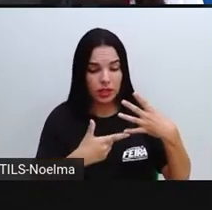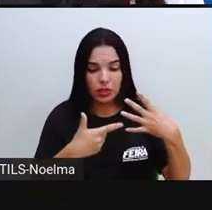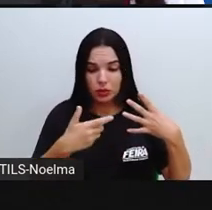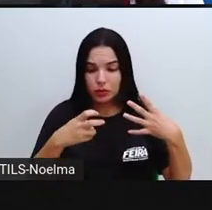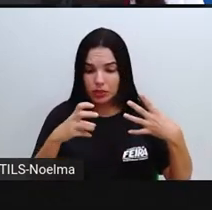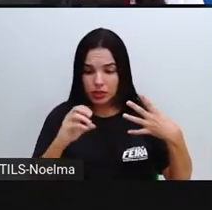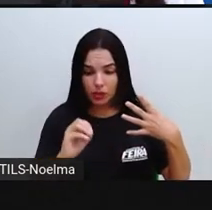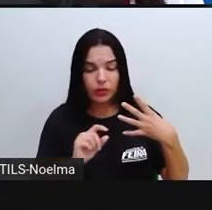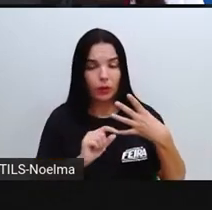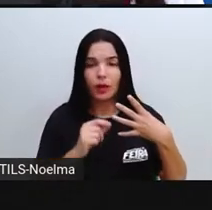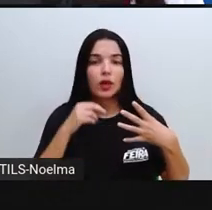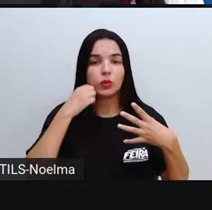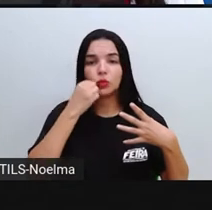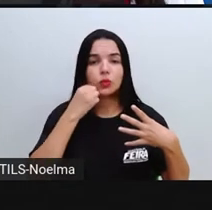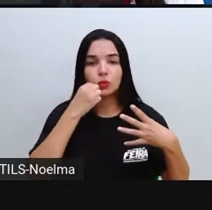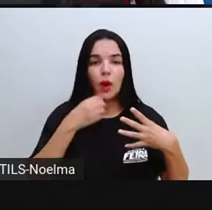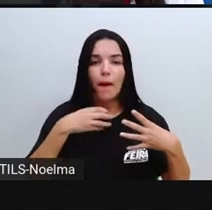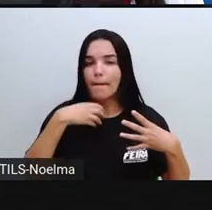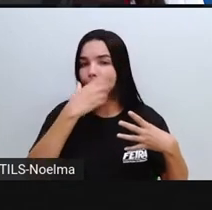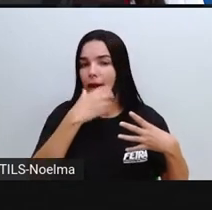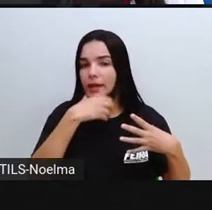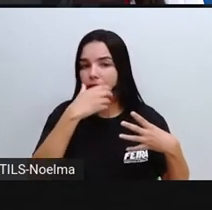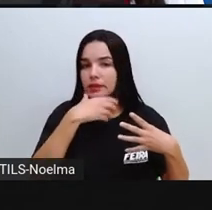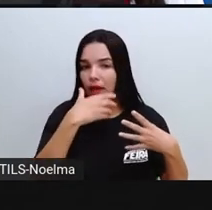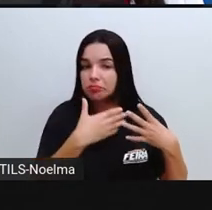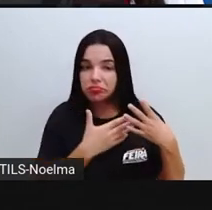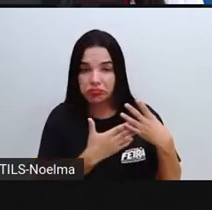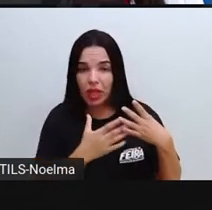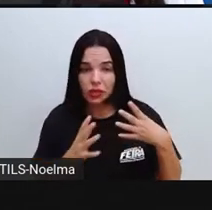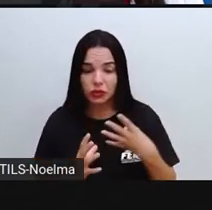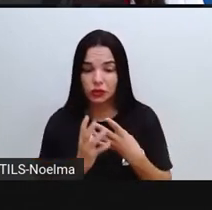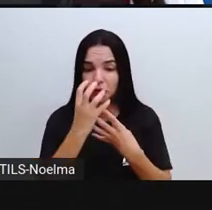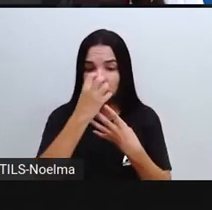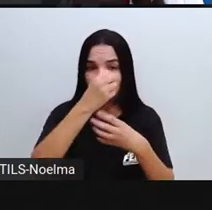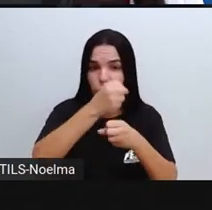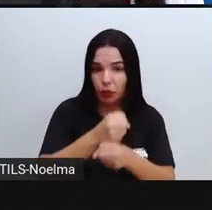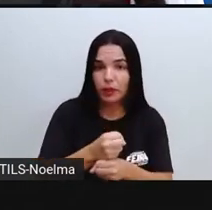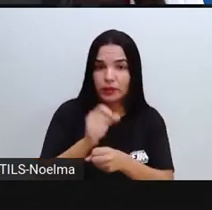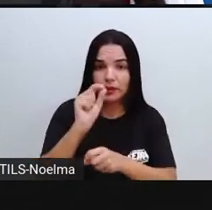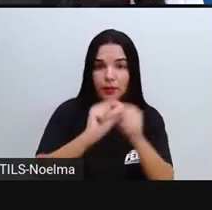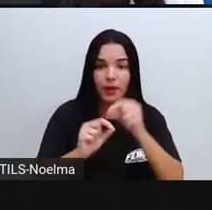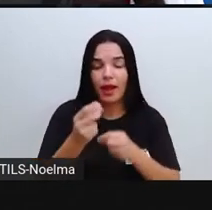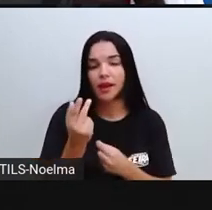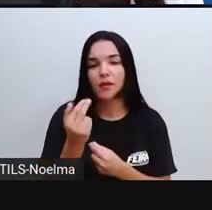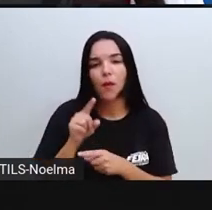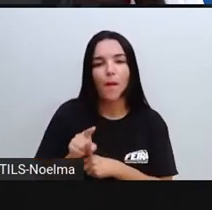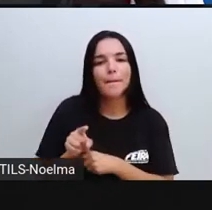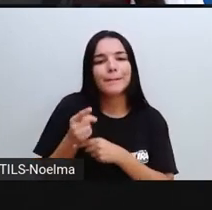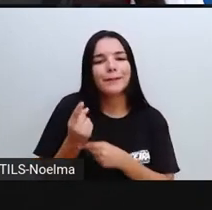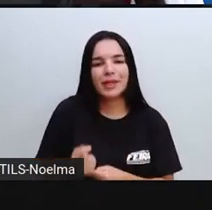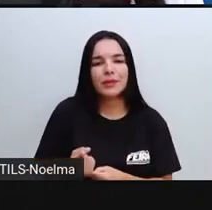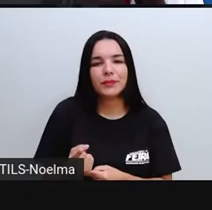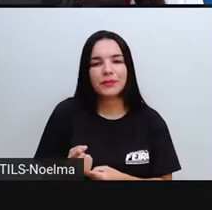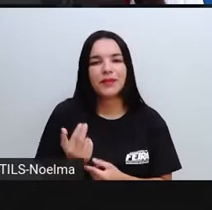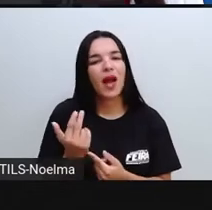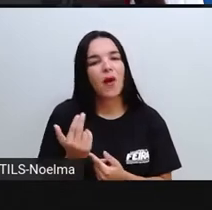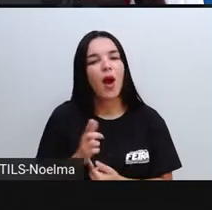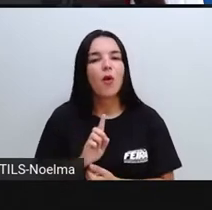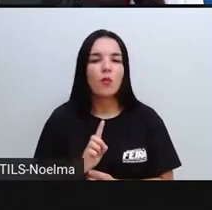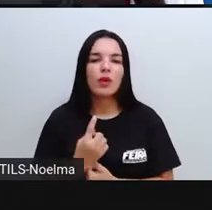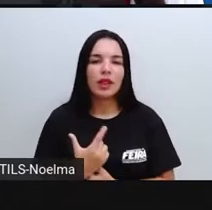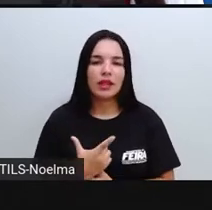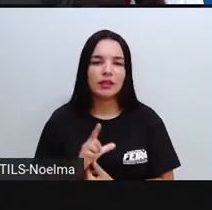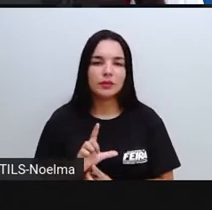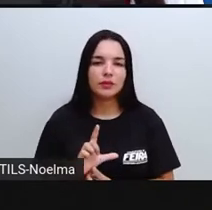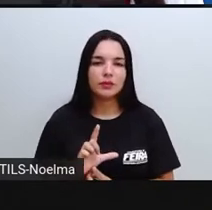Por quê? 250 mais 250 mais 250 mais 250 é igual a 1.000, seria 1.000 ml. E 1.000 ml é igual